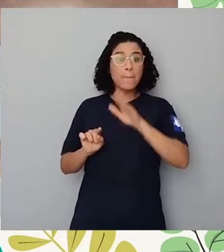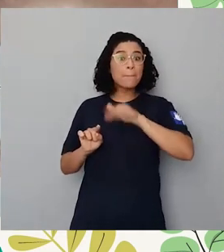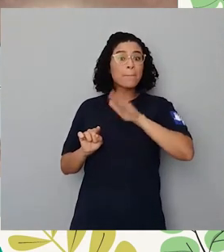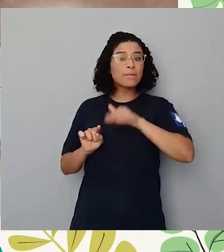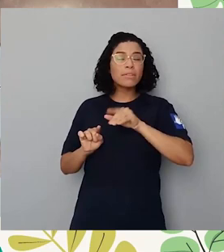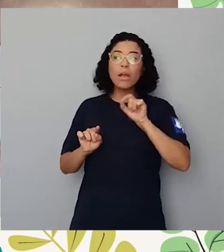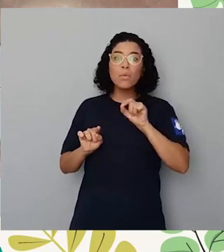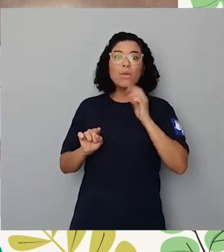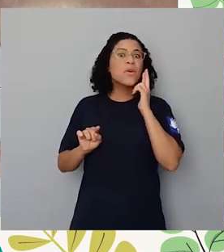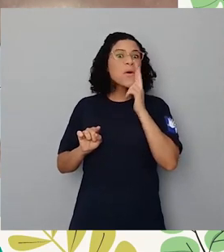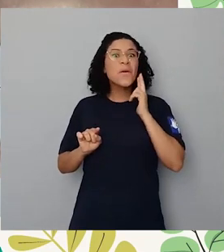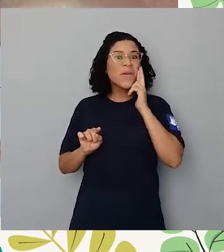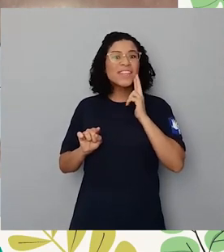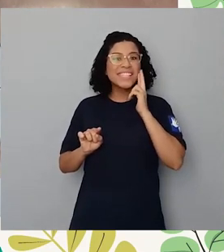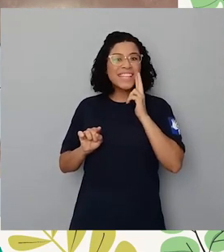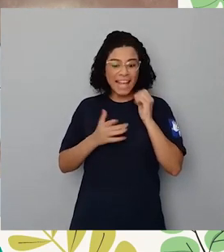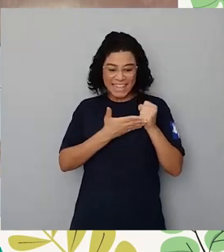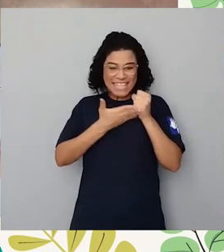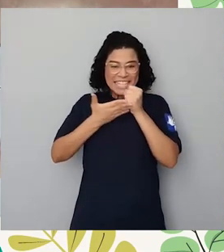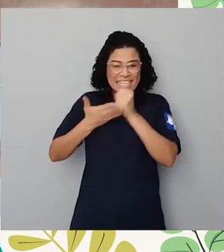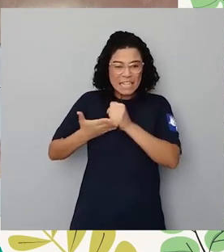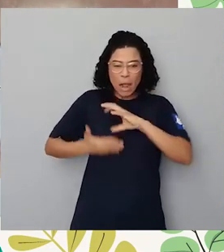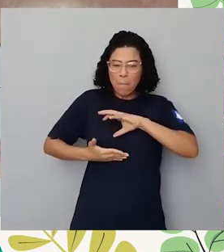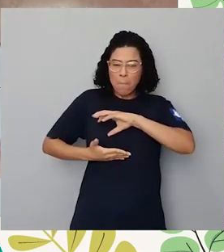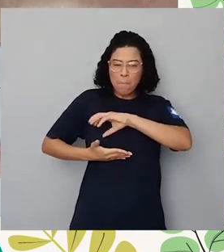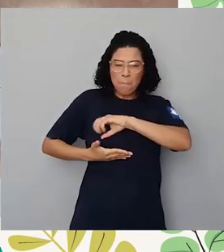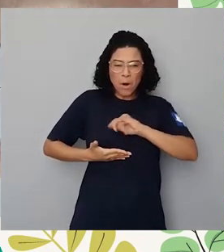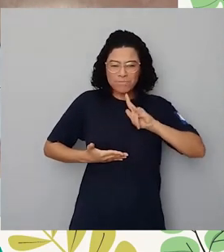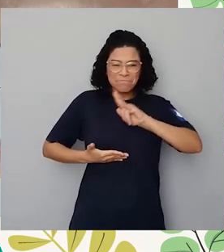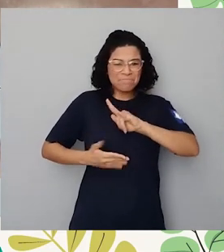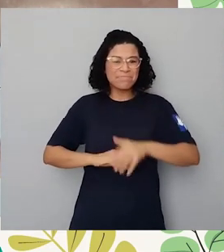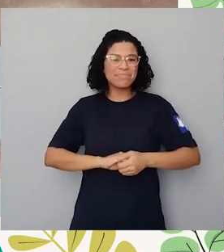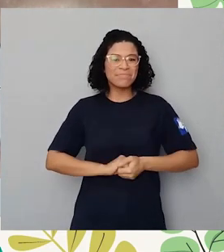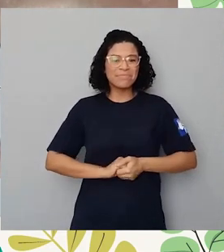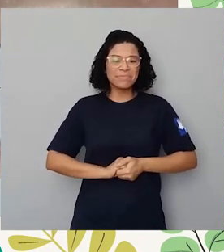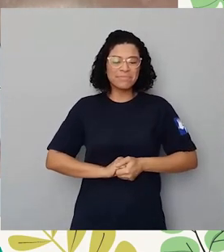pintar o nosso dia de rosa para trazer muito amor.